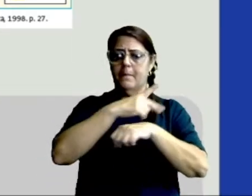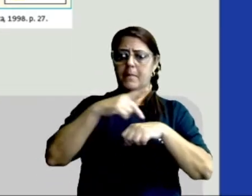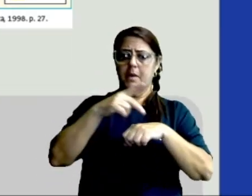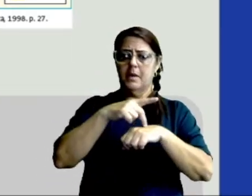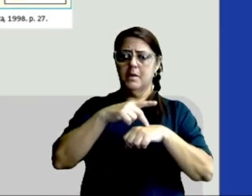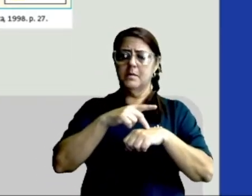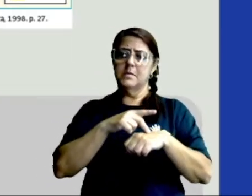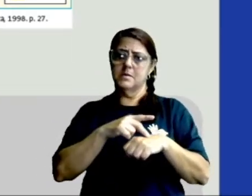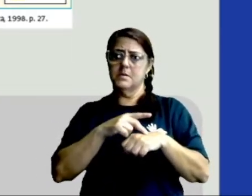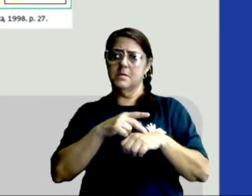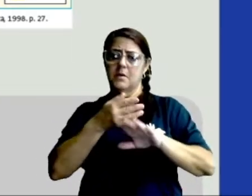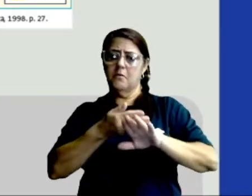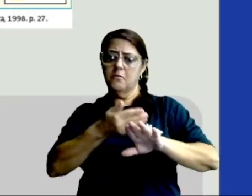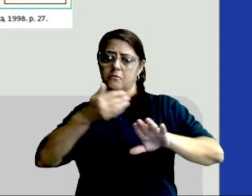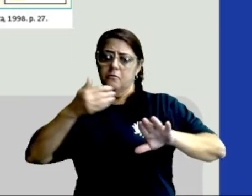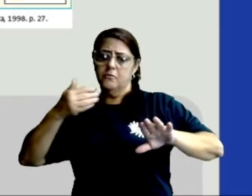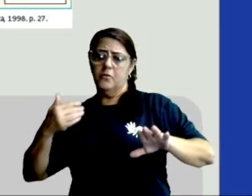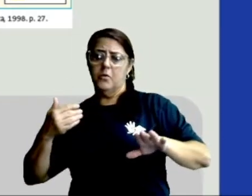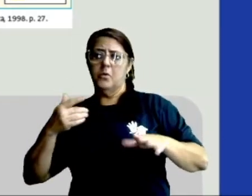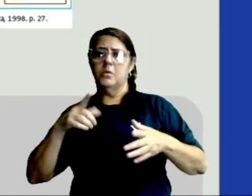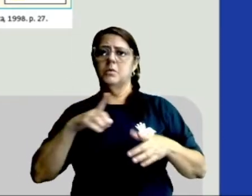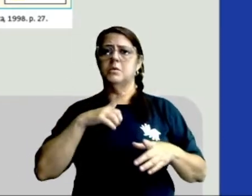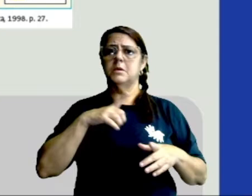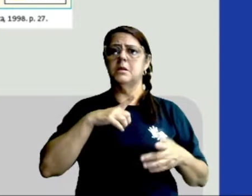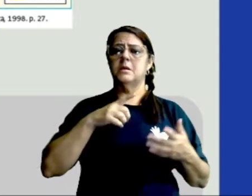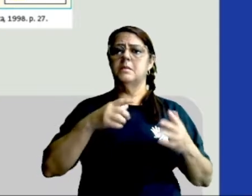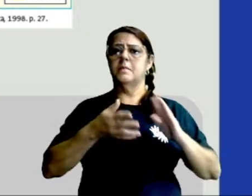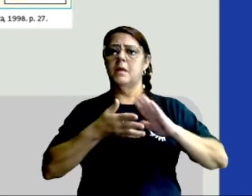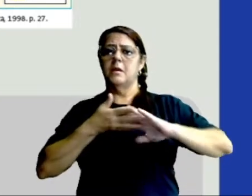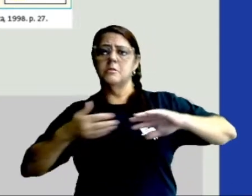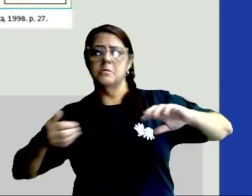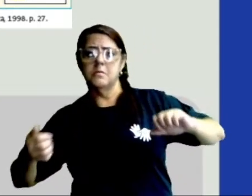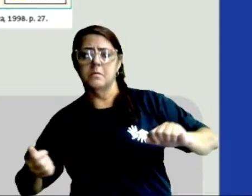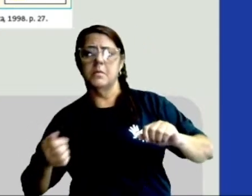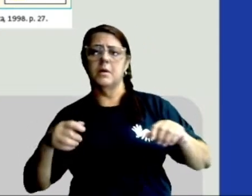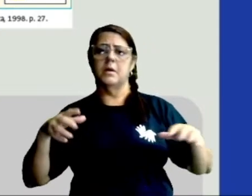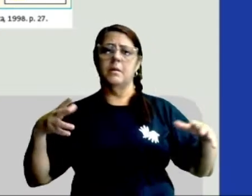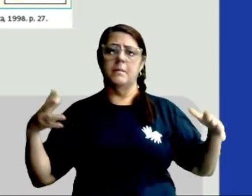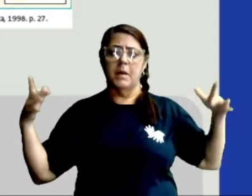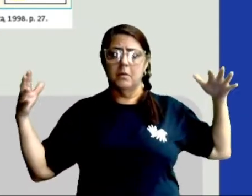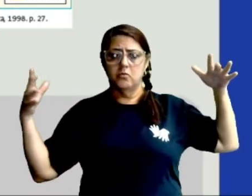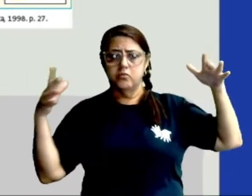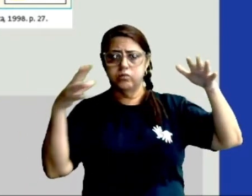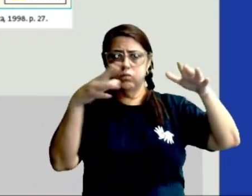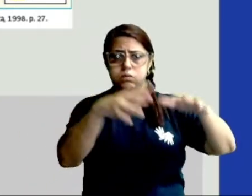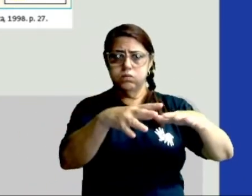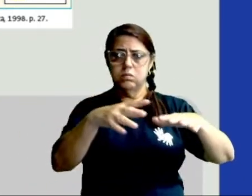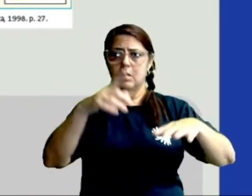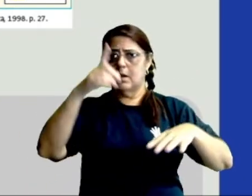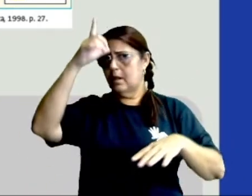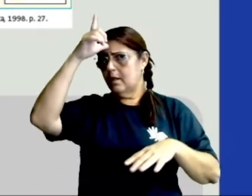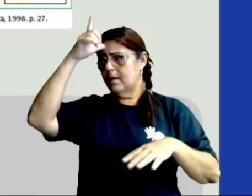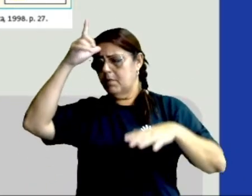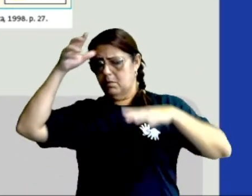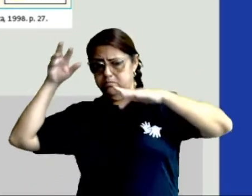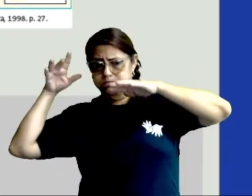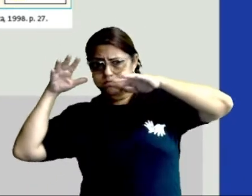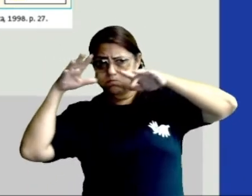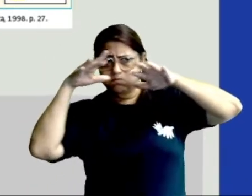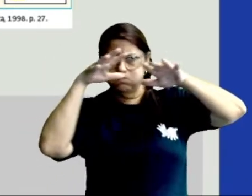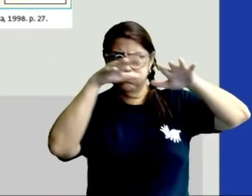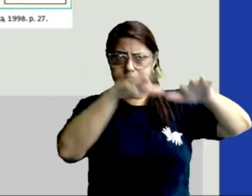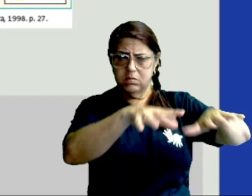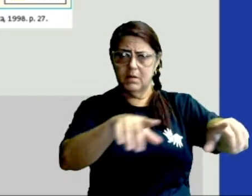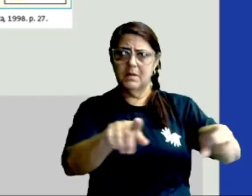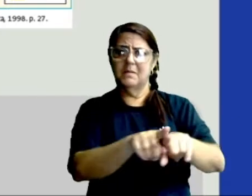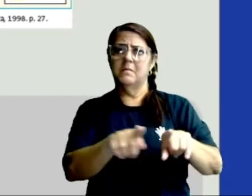considerados neutros, né, Suécia, Noruega, por exemplo, Espanha, e aqueles países que foram invadidos pelas forças da Alemanha e da